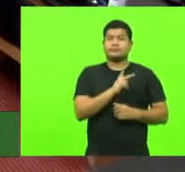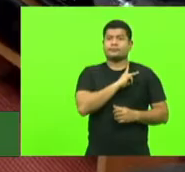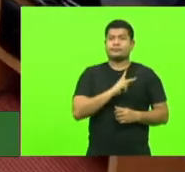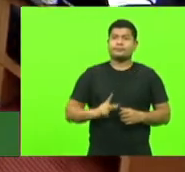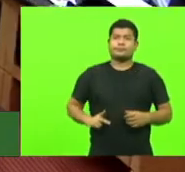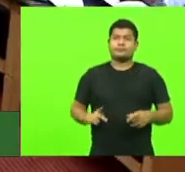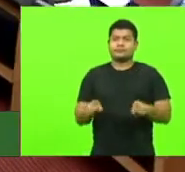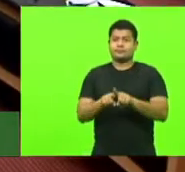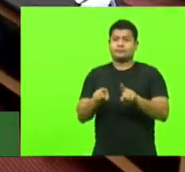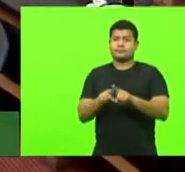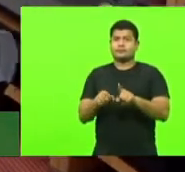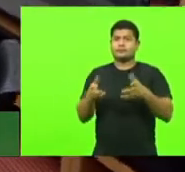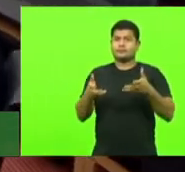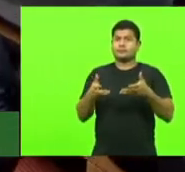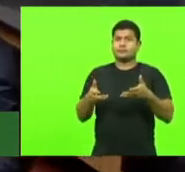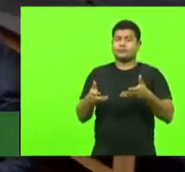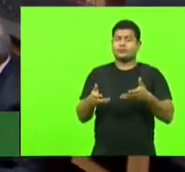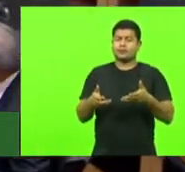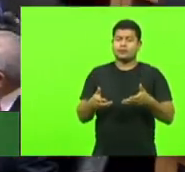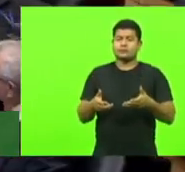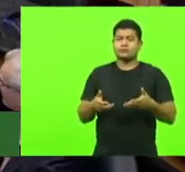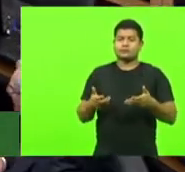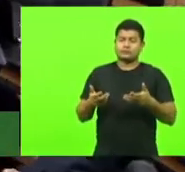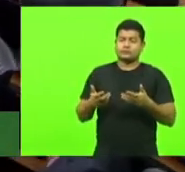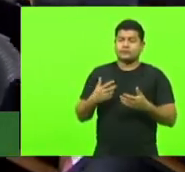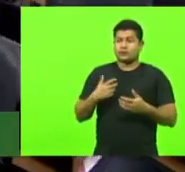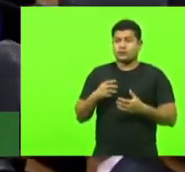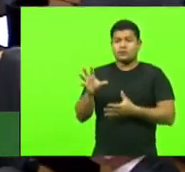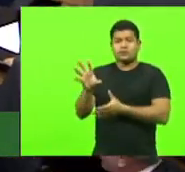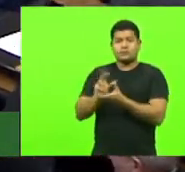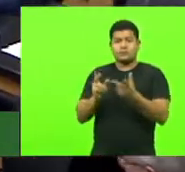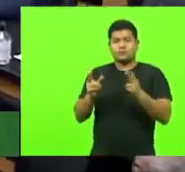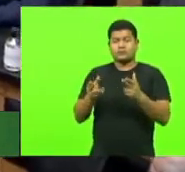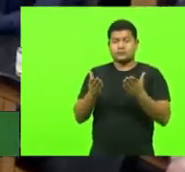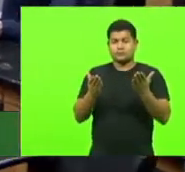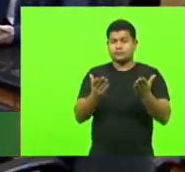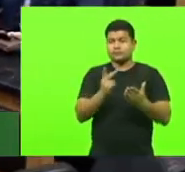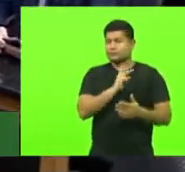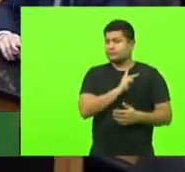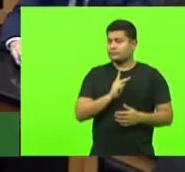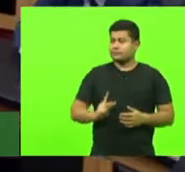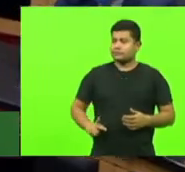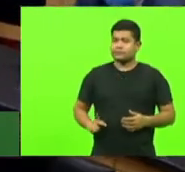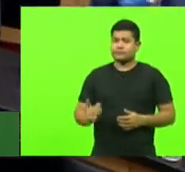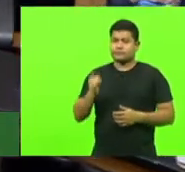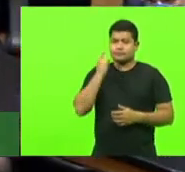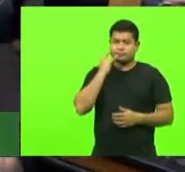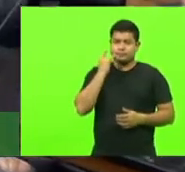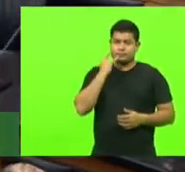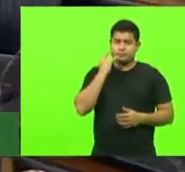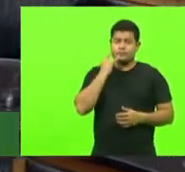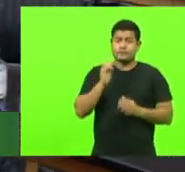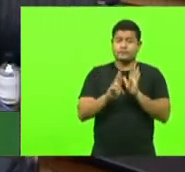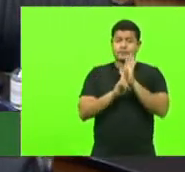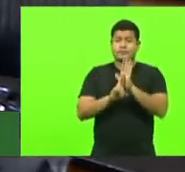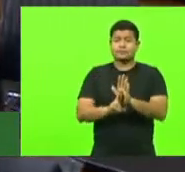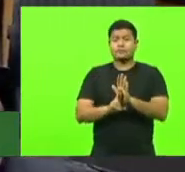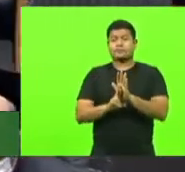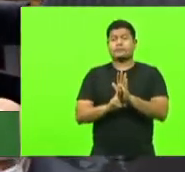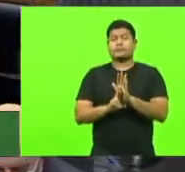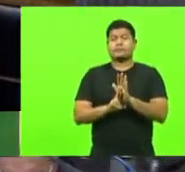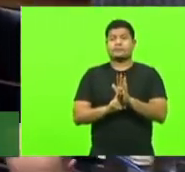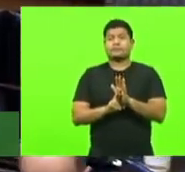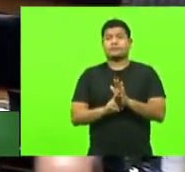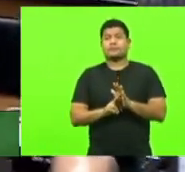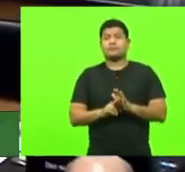juntar aos demais, ratificando o protagonismo de Vossa Excelência, representando esta casa, e